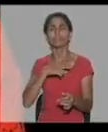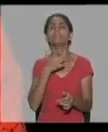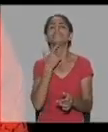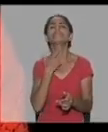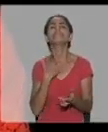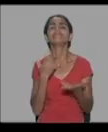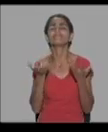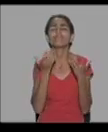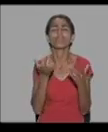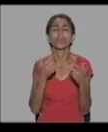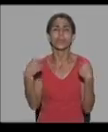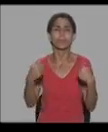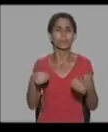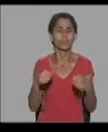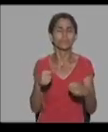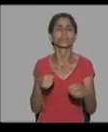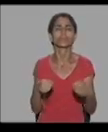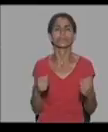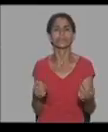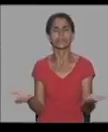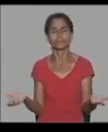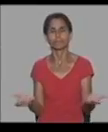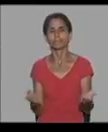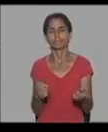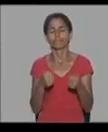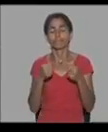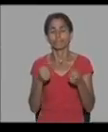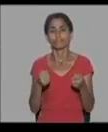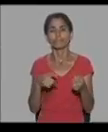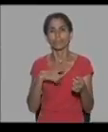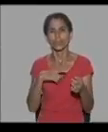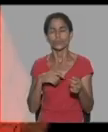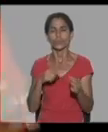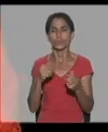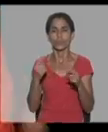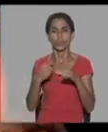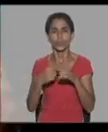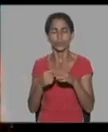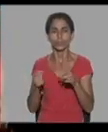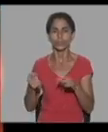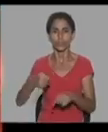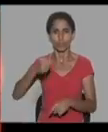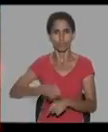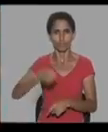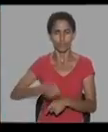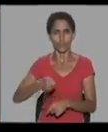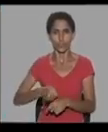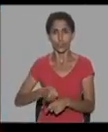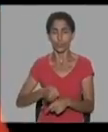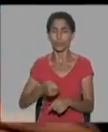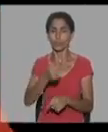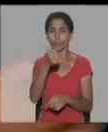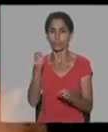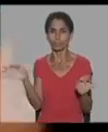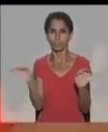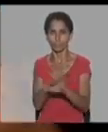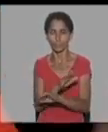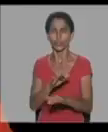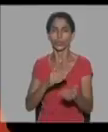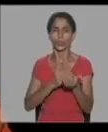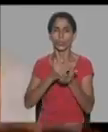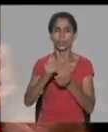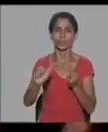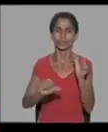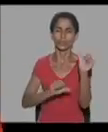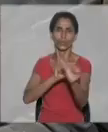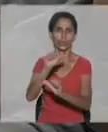sede, né? Necessidade disso, né? Existia uma necessidade muito forte. É um final de um ciclo de repressão grande, o início de um outro